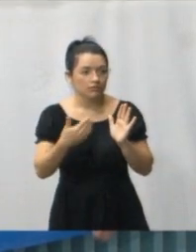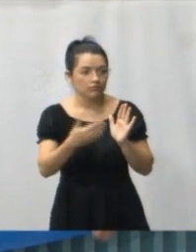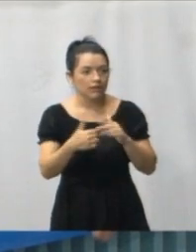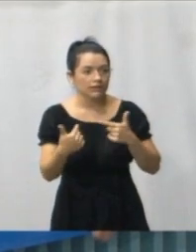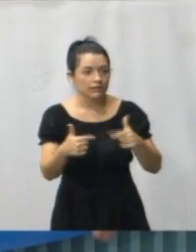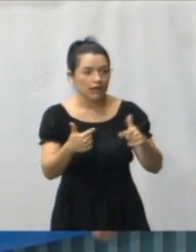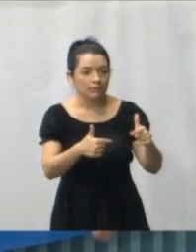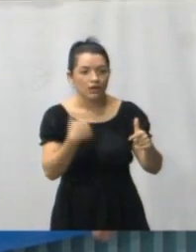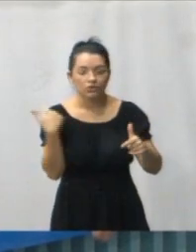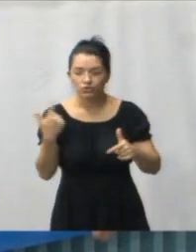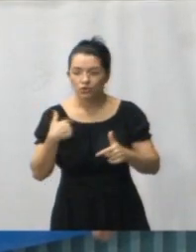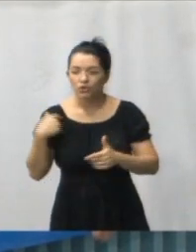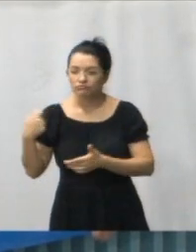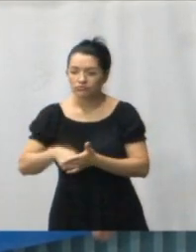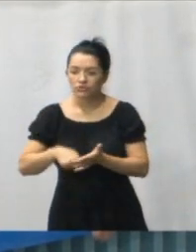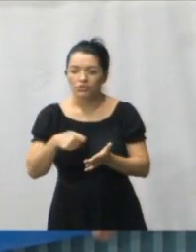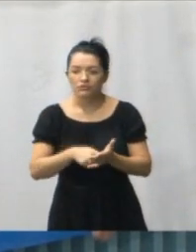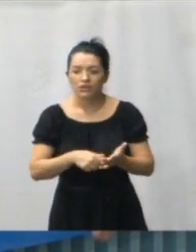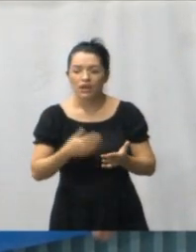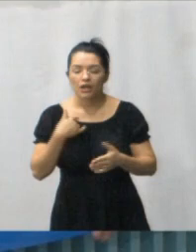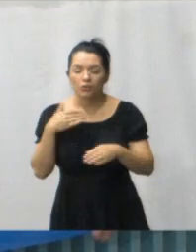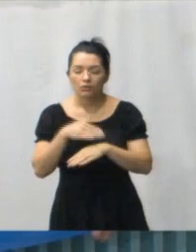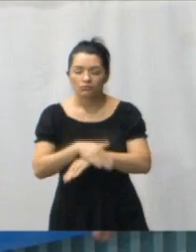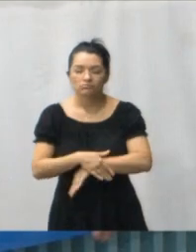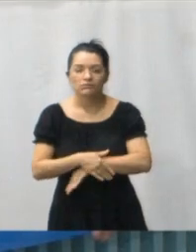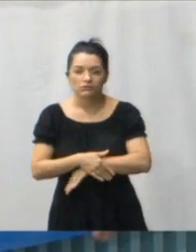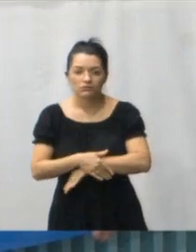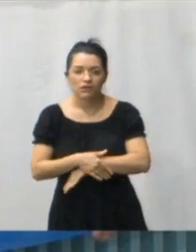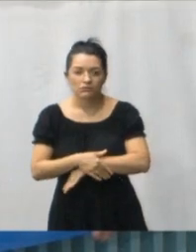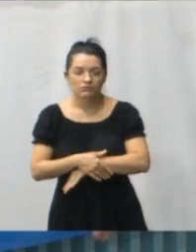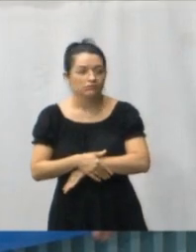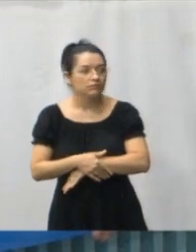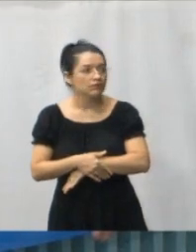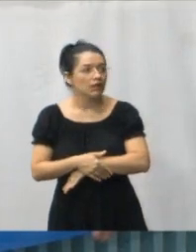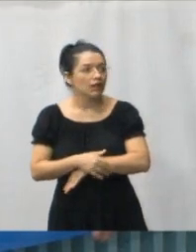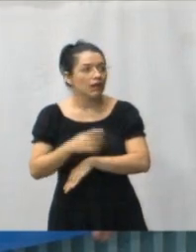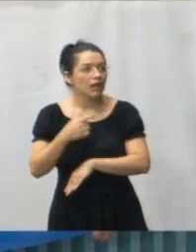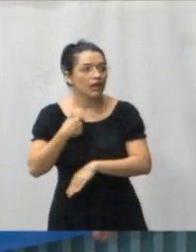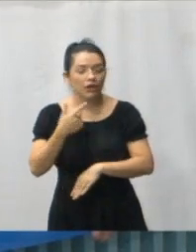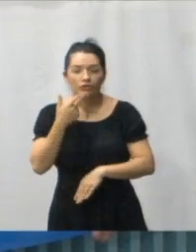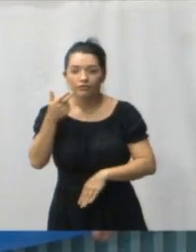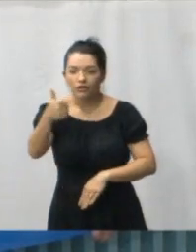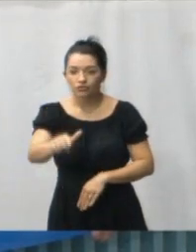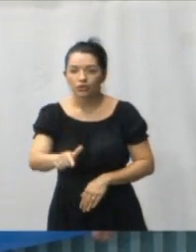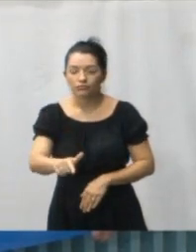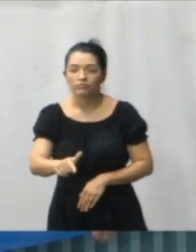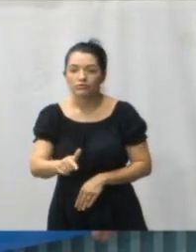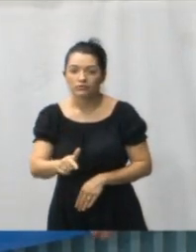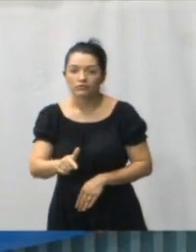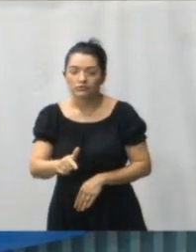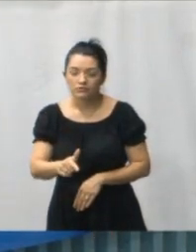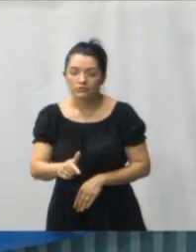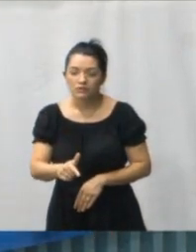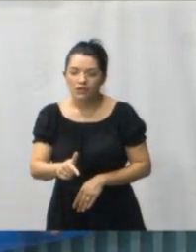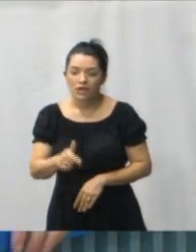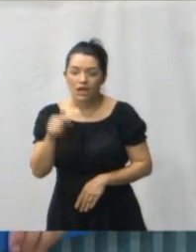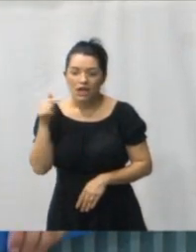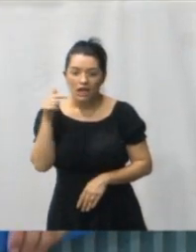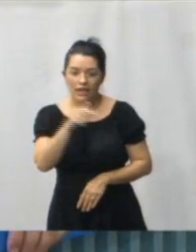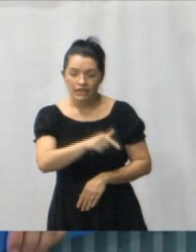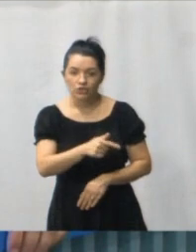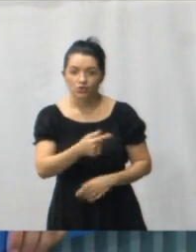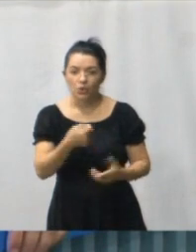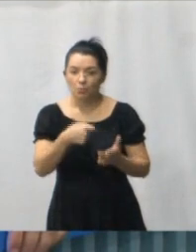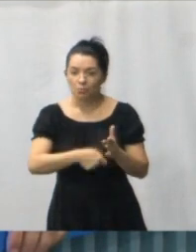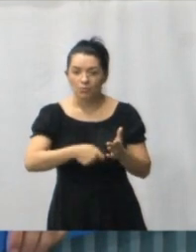Com muita humildade, eu falo e vou repetir, é isso, não é uma luta só do Deninho, é uma luta de todos dessa